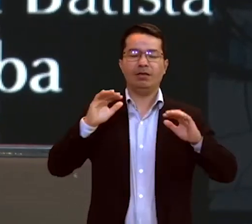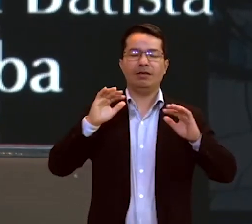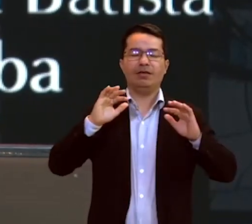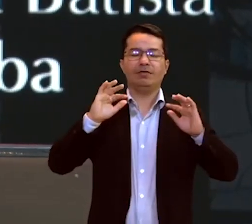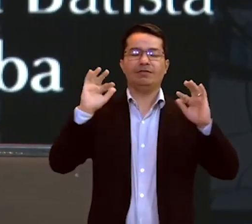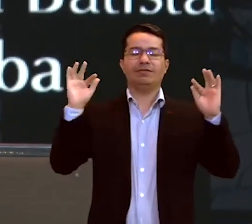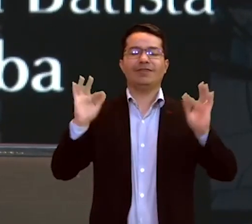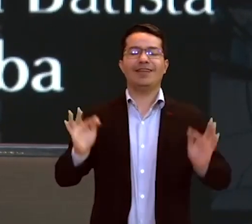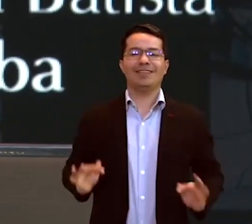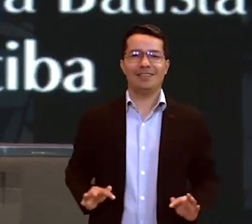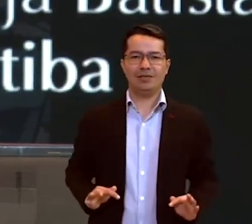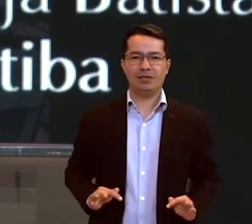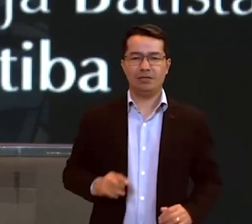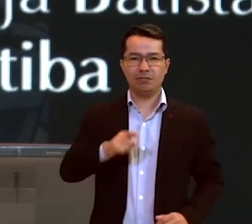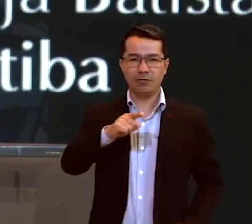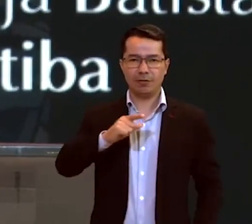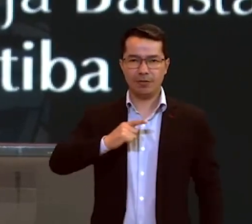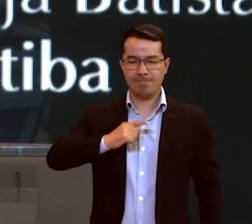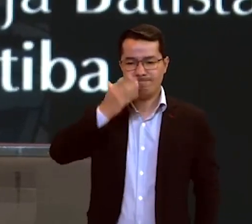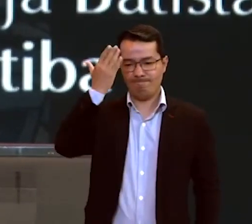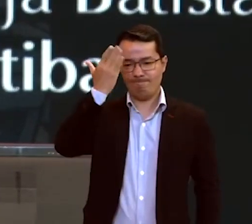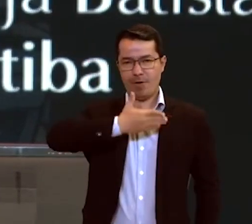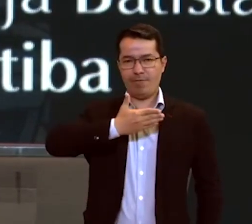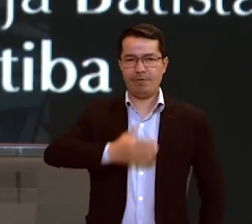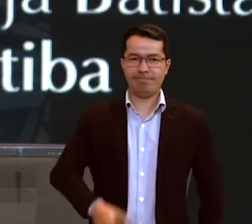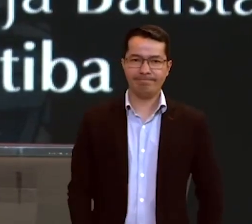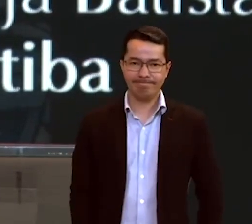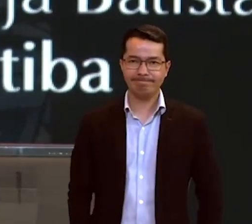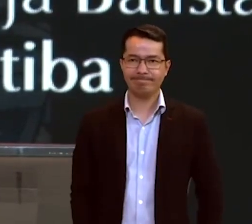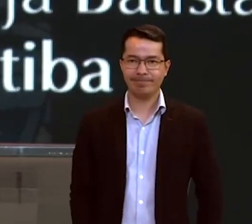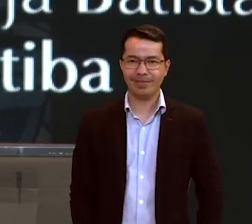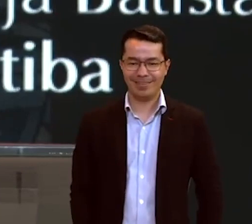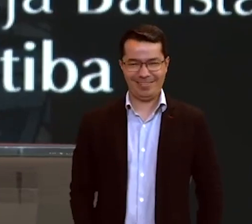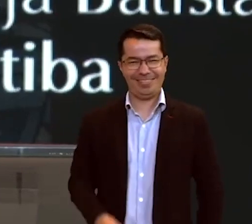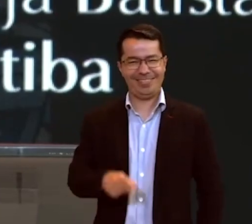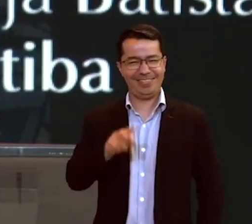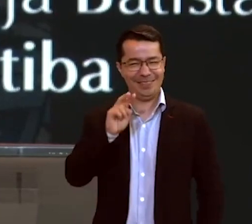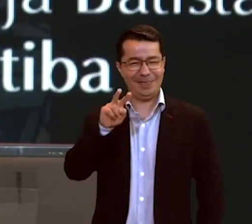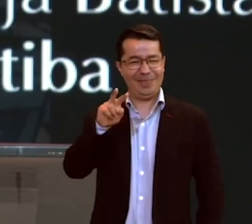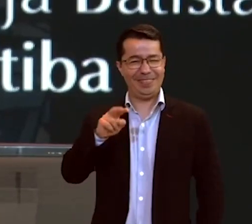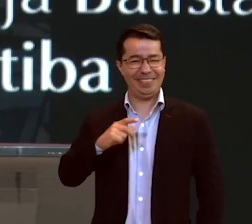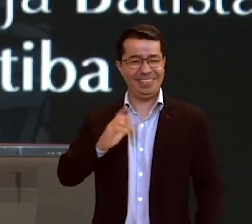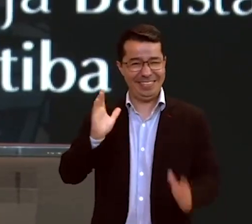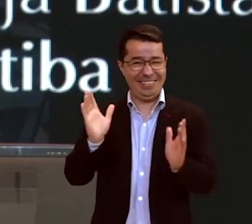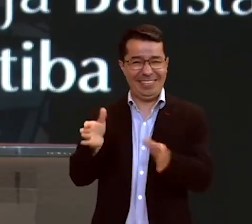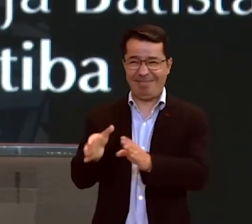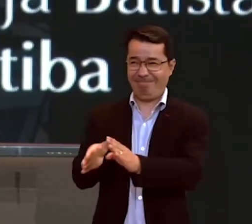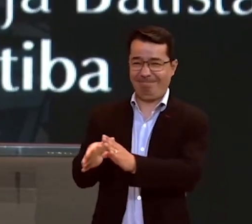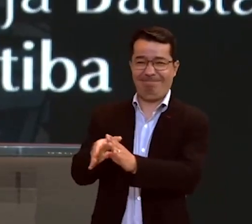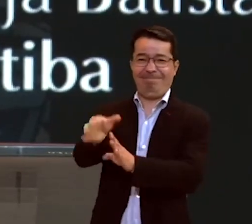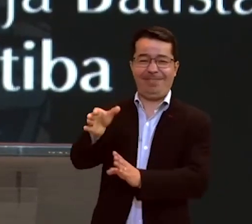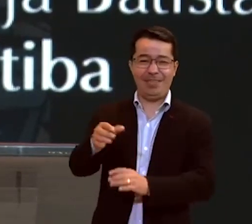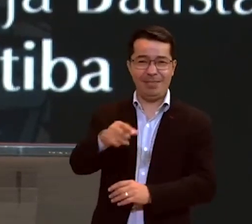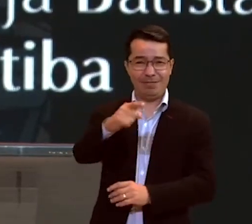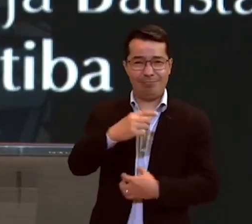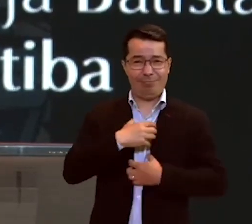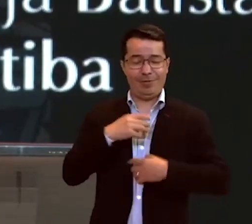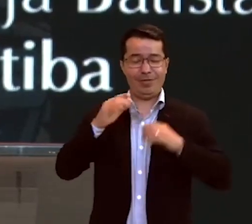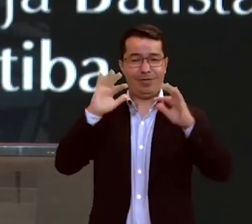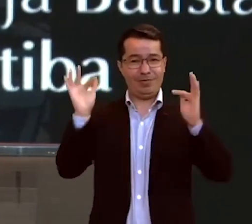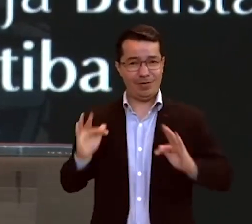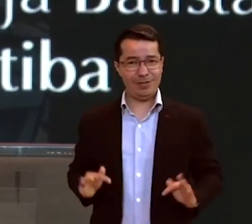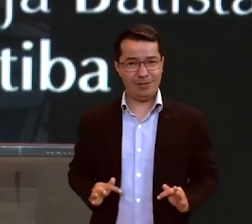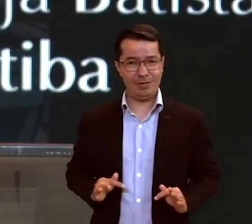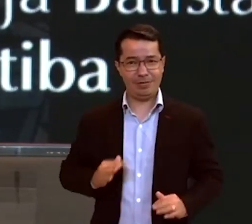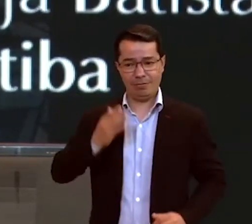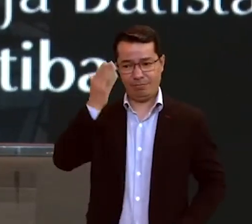passarem por provações. Então ele já começa a carta assim para o povo que estava disperso, E ele vai dando orientações práticas. E